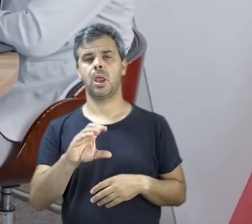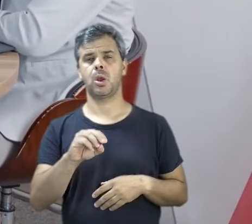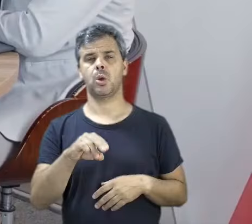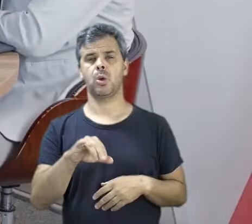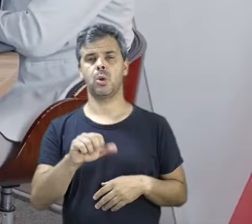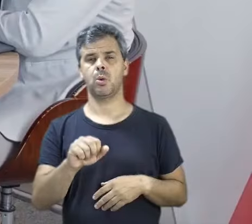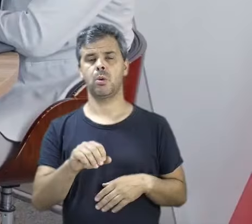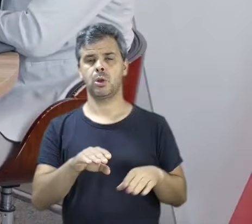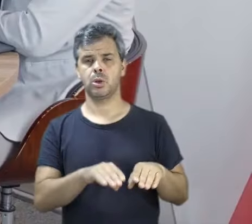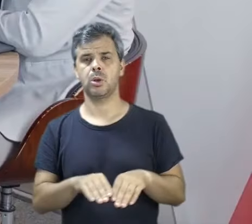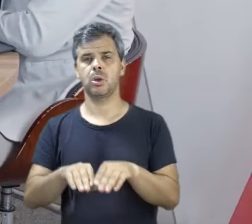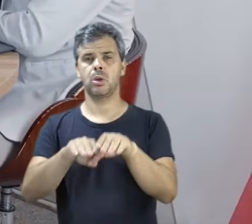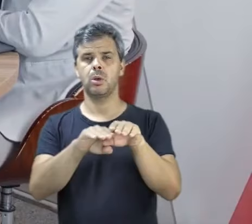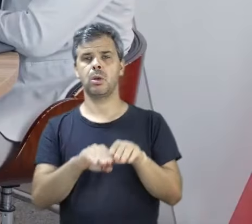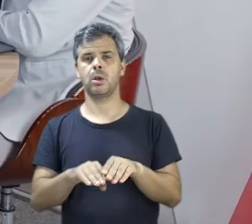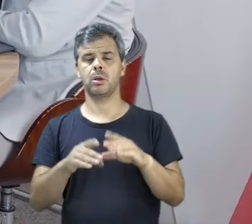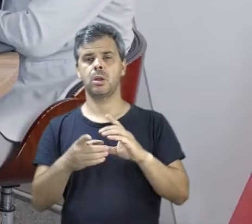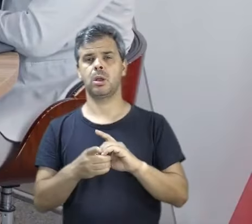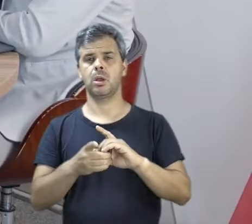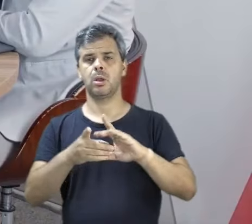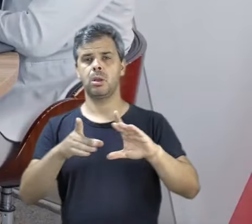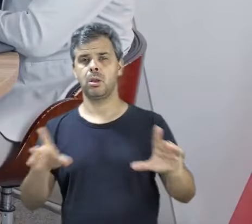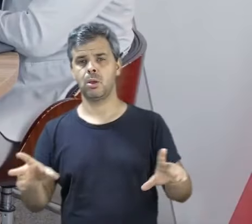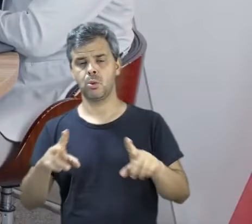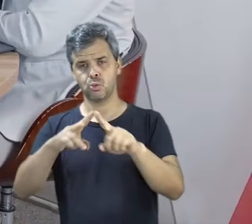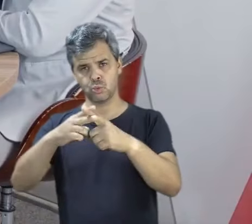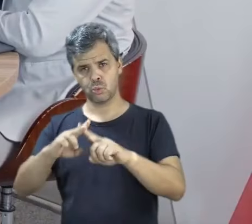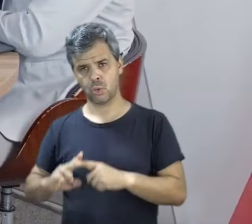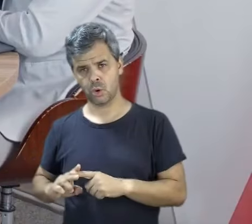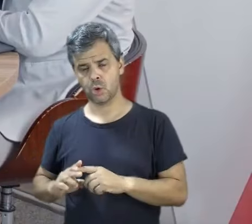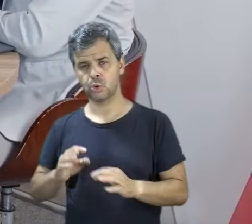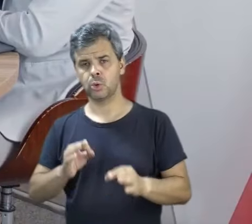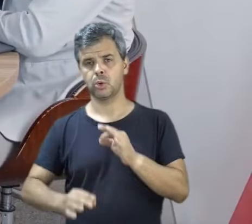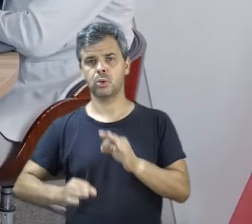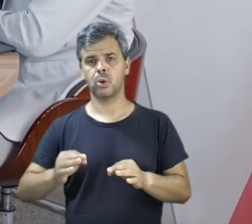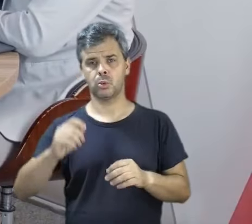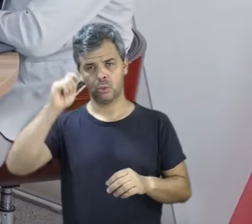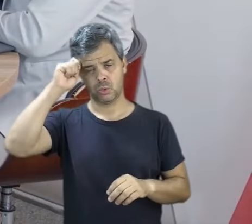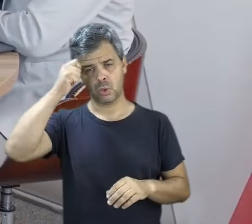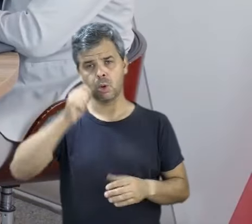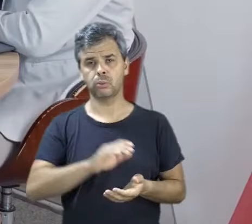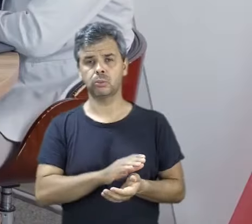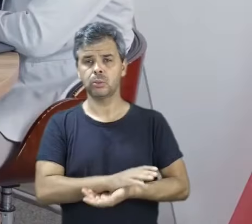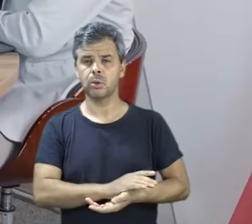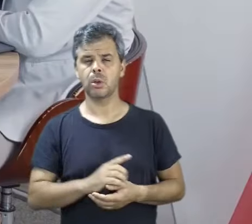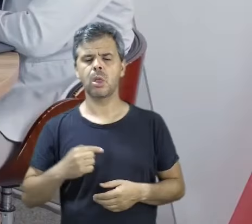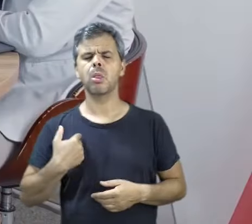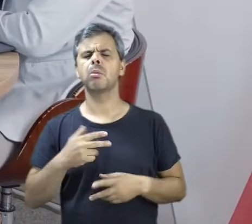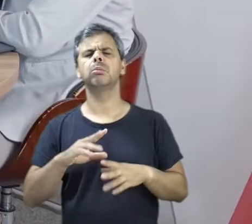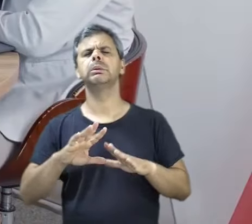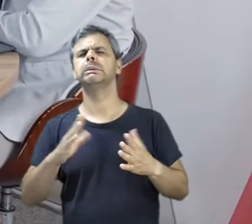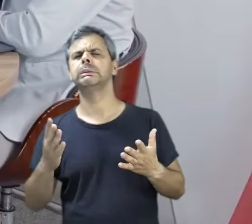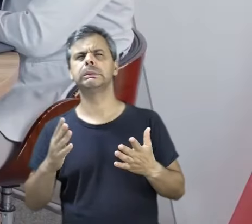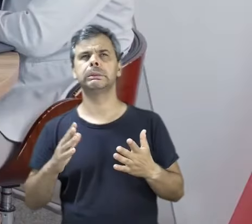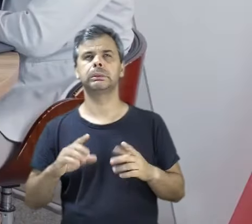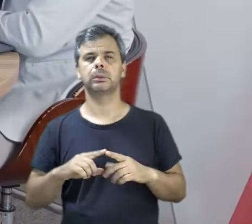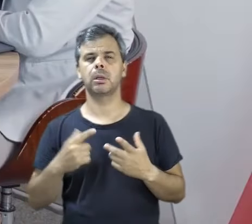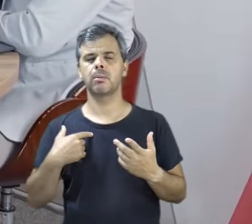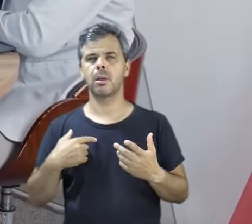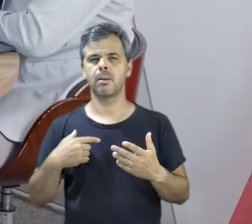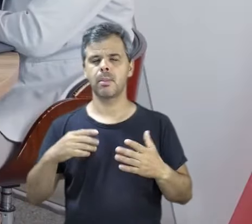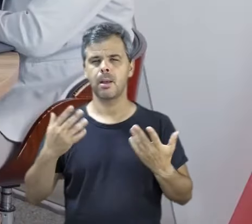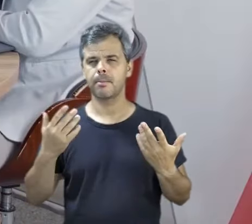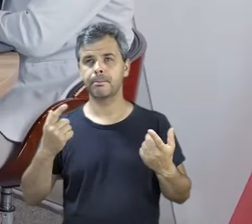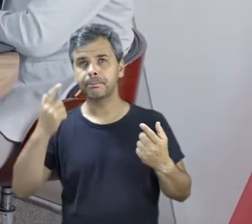ano foi igualdade e democracia, reparação e justiça racial. Dá para a gente ter mais ou menos assim um panorama